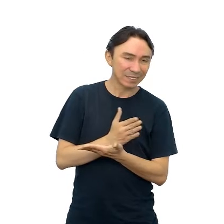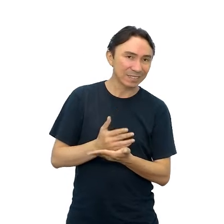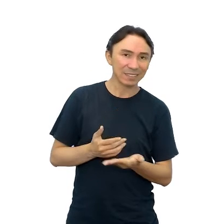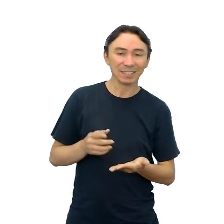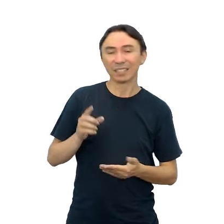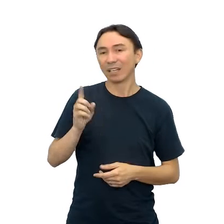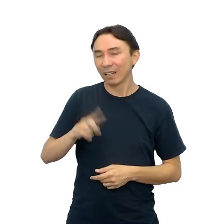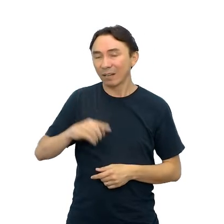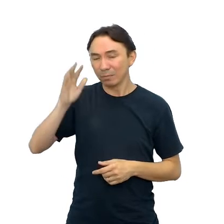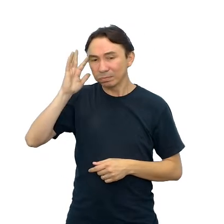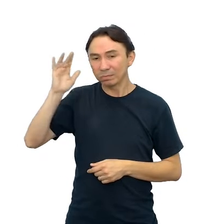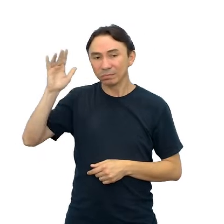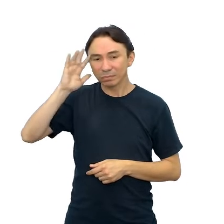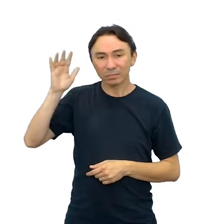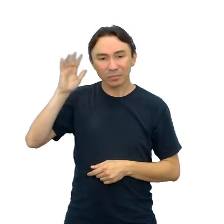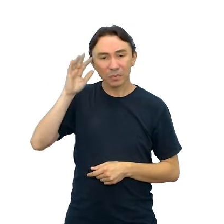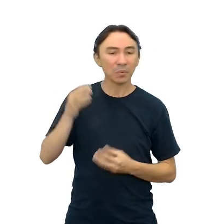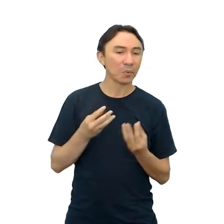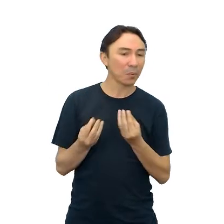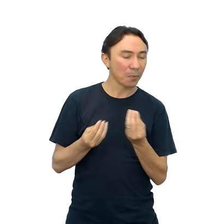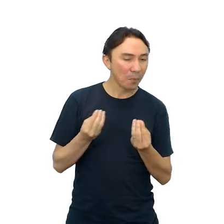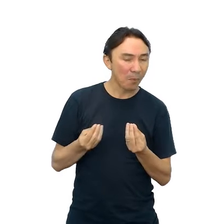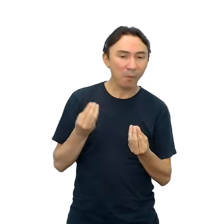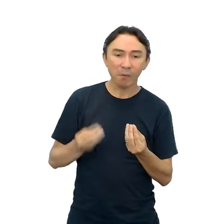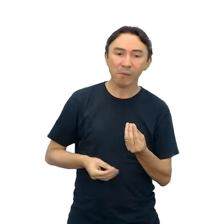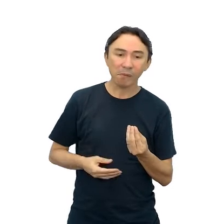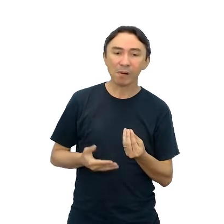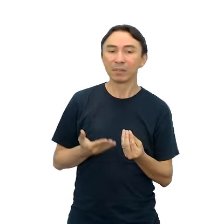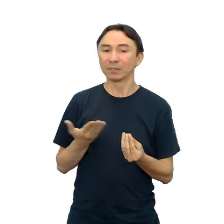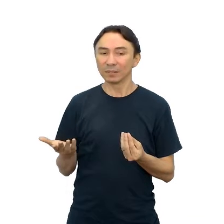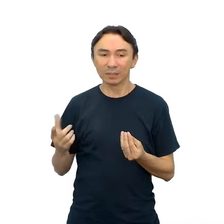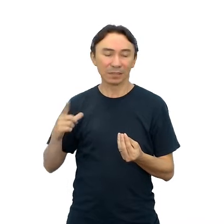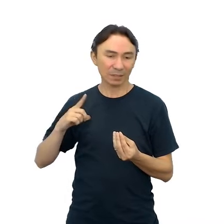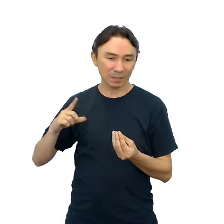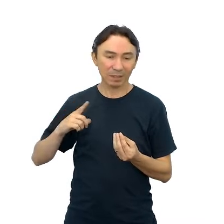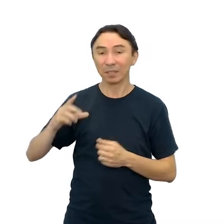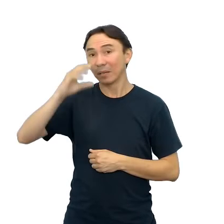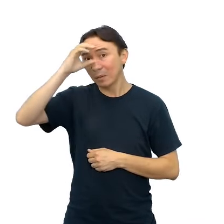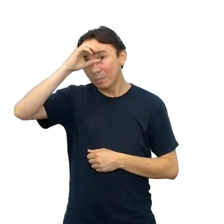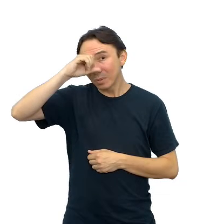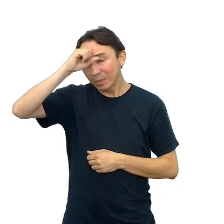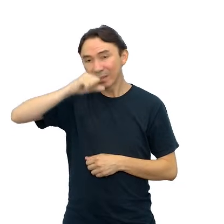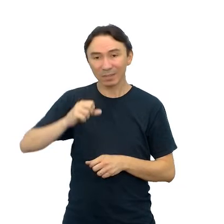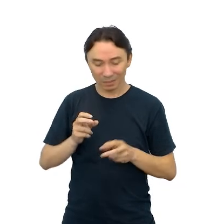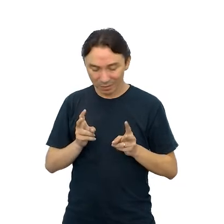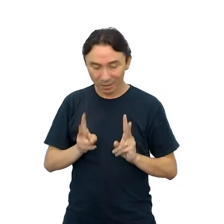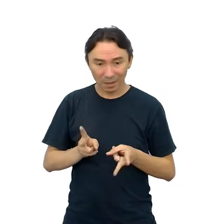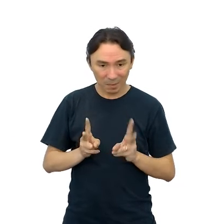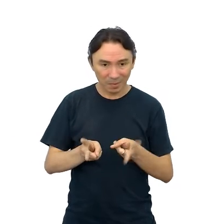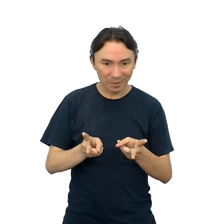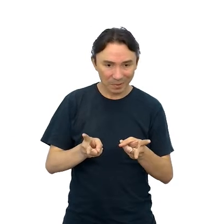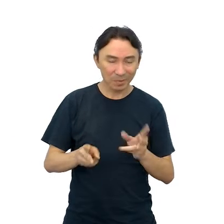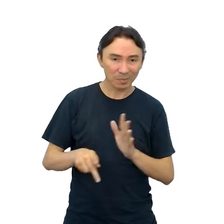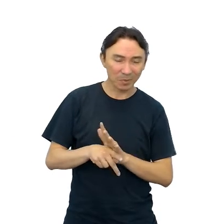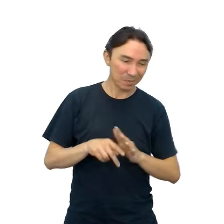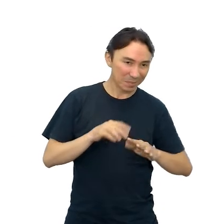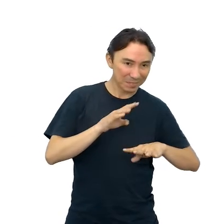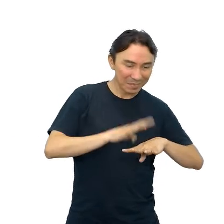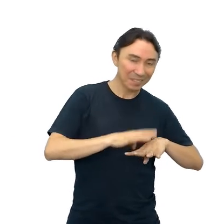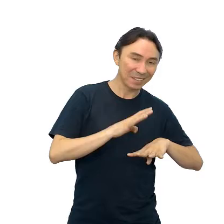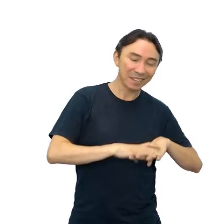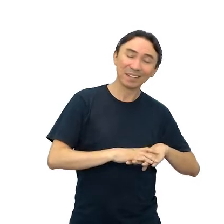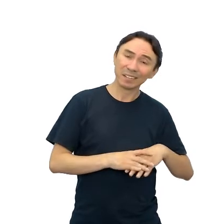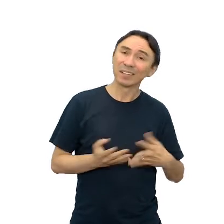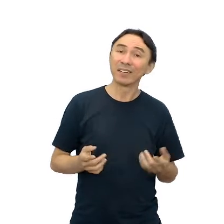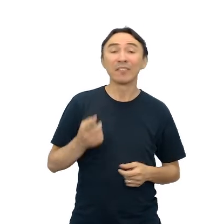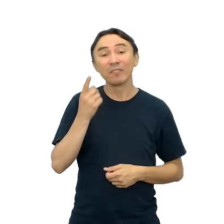No contexto da aprendizagem, do aprender sempre aí de matemática, né, identificando possíveis